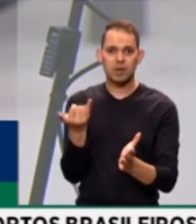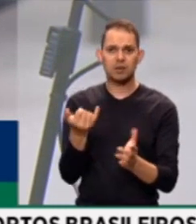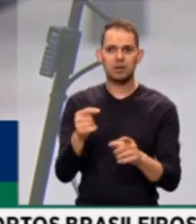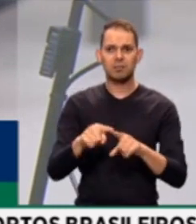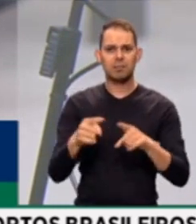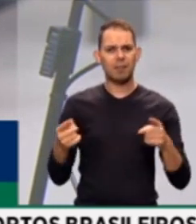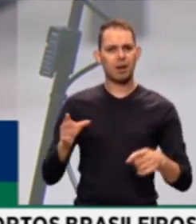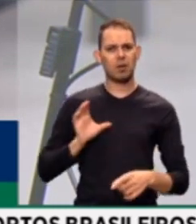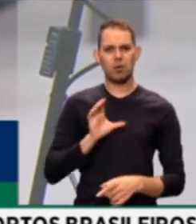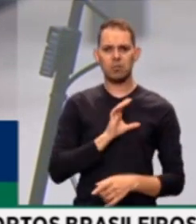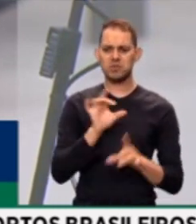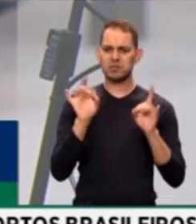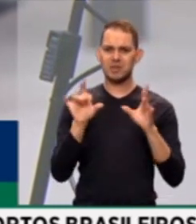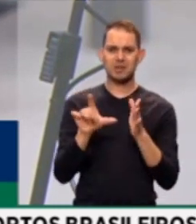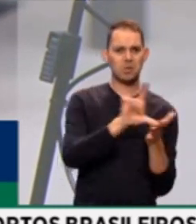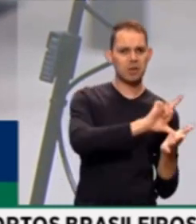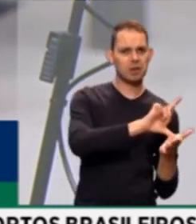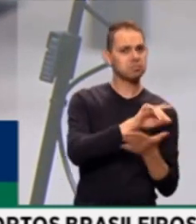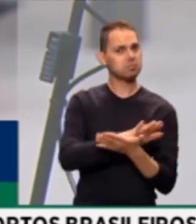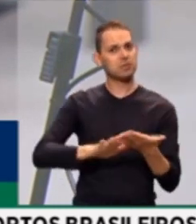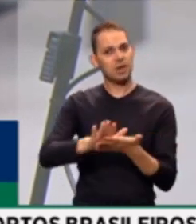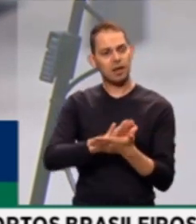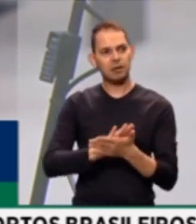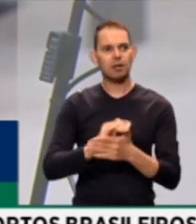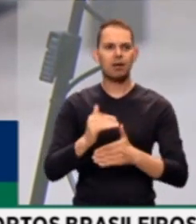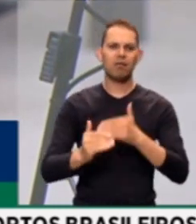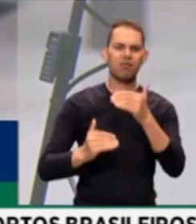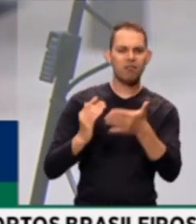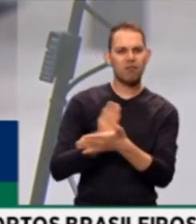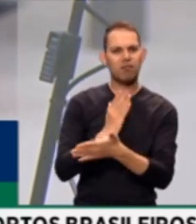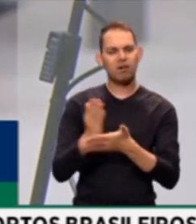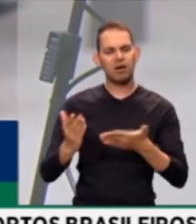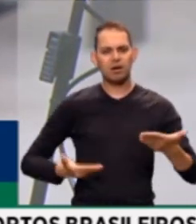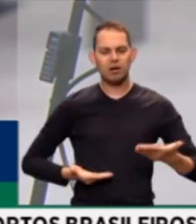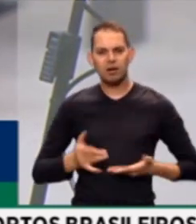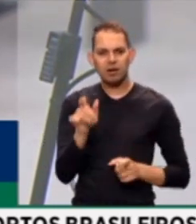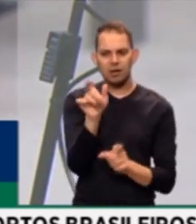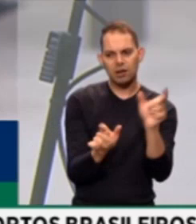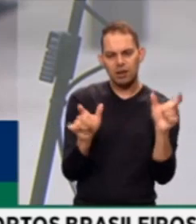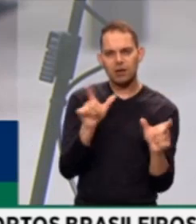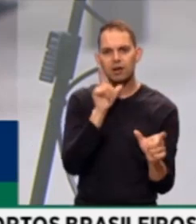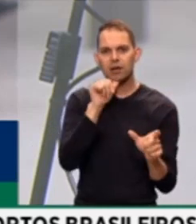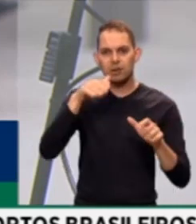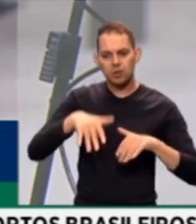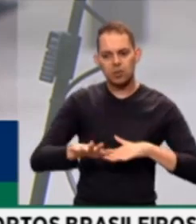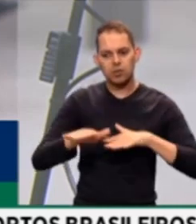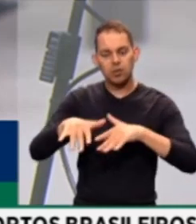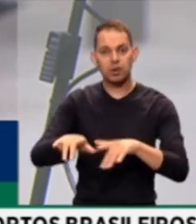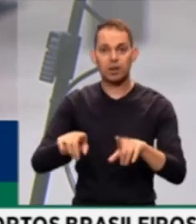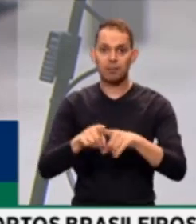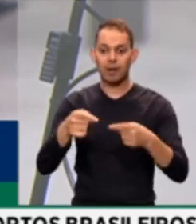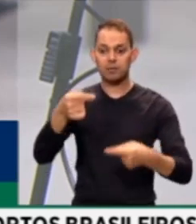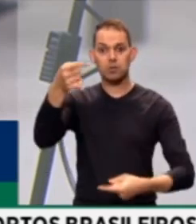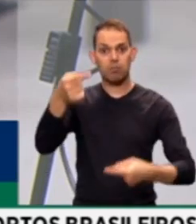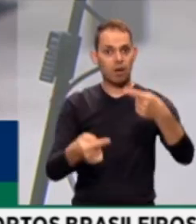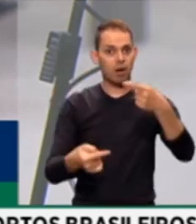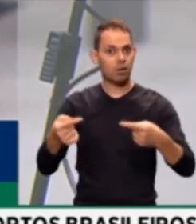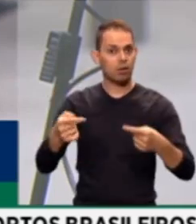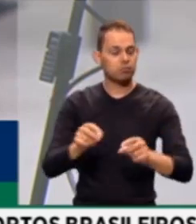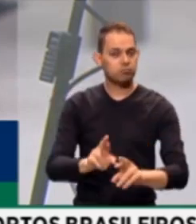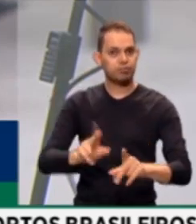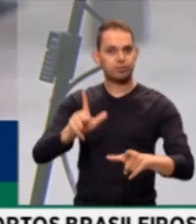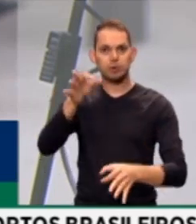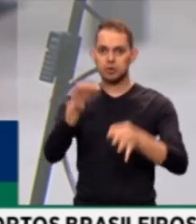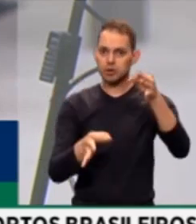comissão especial. Embora avance algumas coisas para os trabalhadores marítimos, abre uma concorrência desleal que